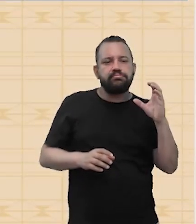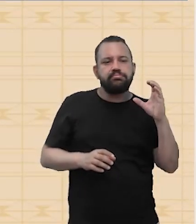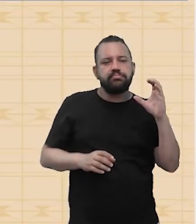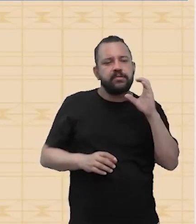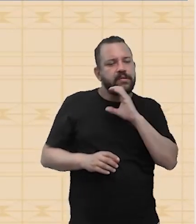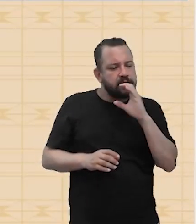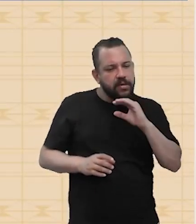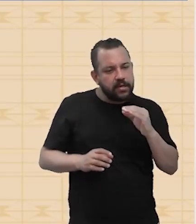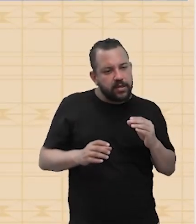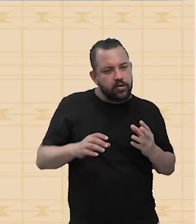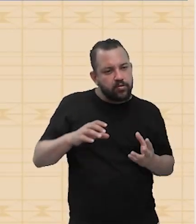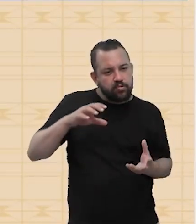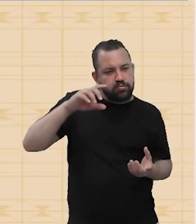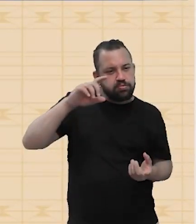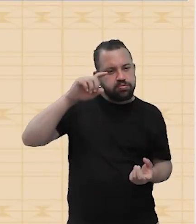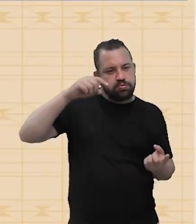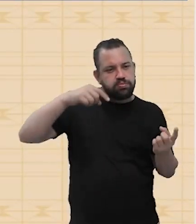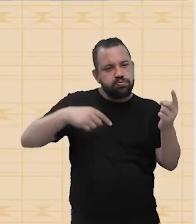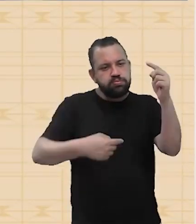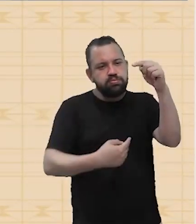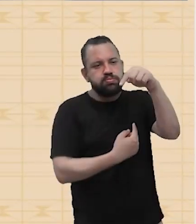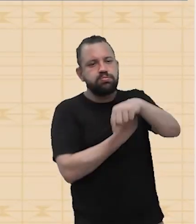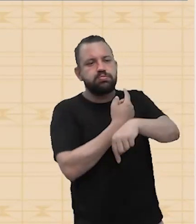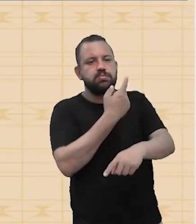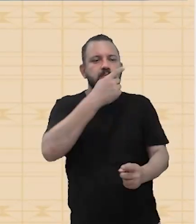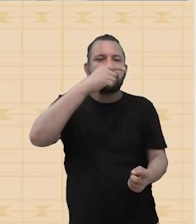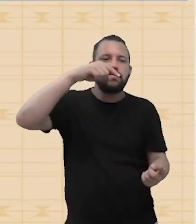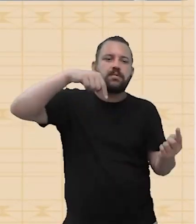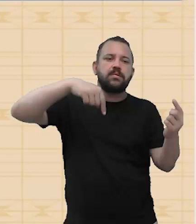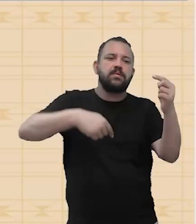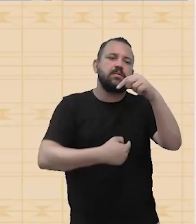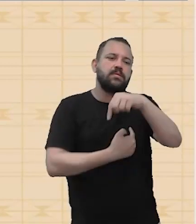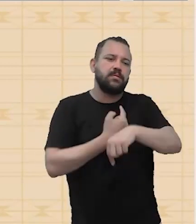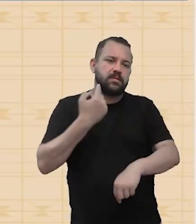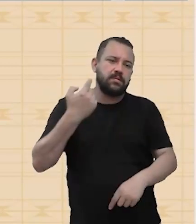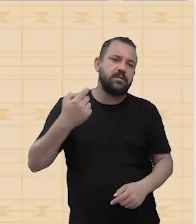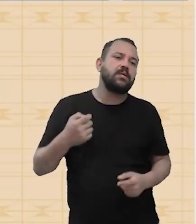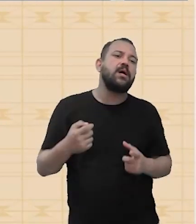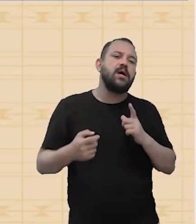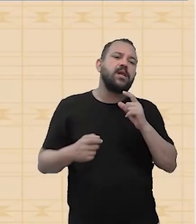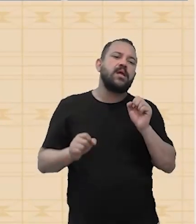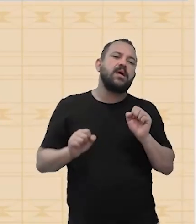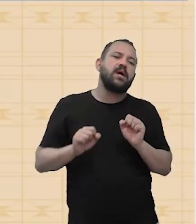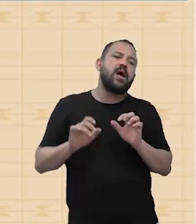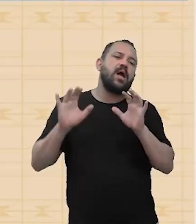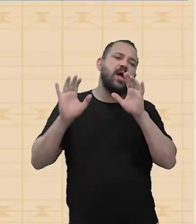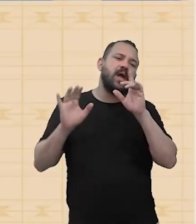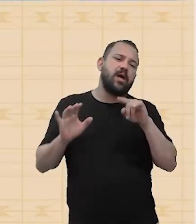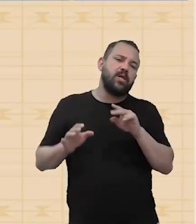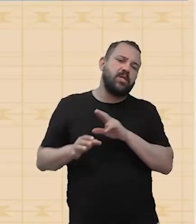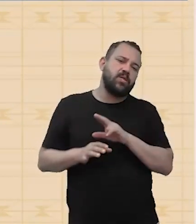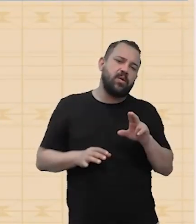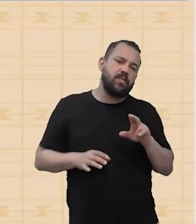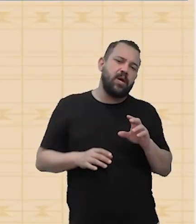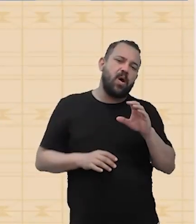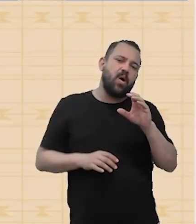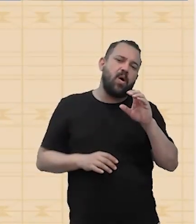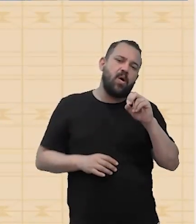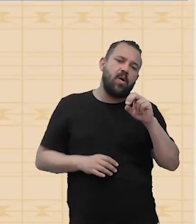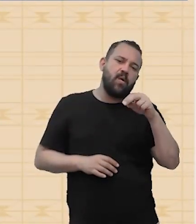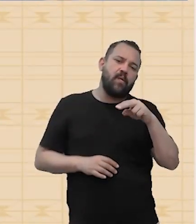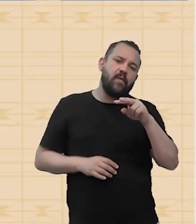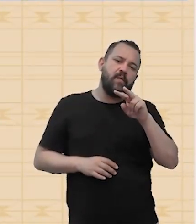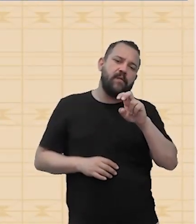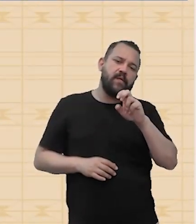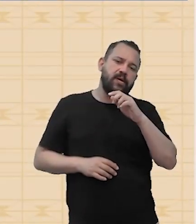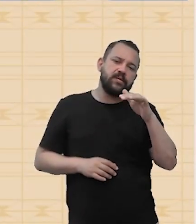suba. E esse fluxo, essa ciranda gasosa, é o que a gente chama de convecção. Dessa maneira, nós